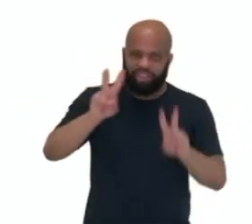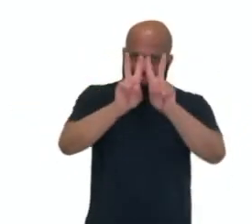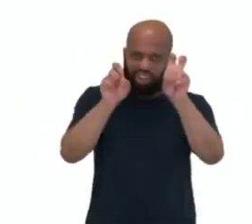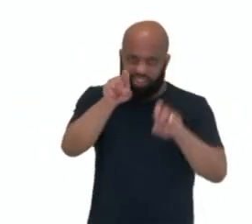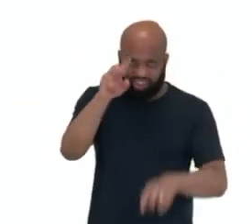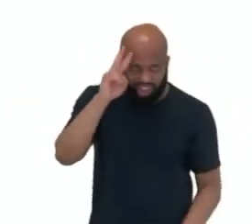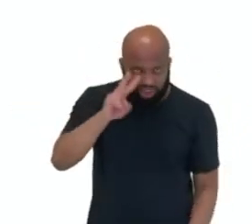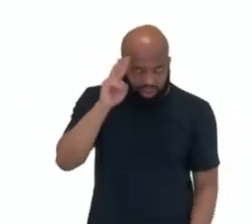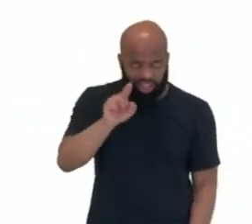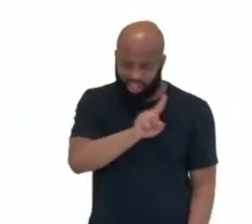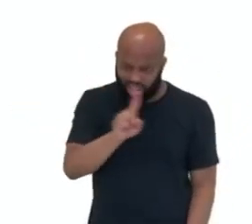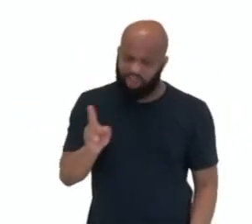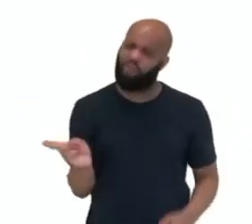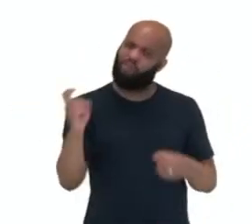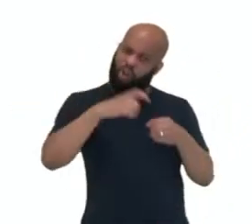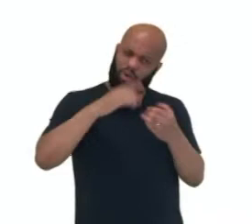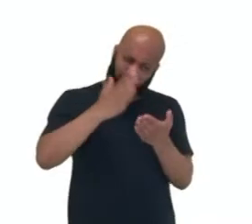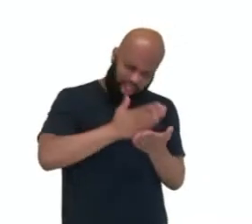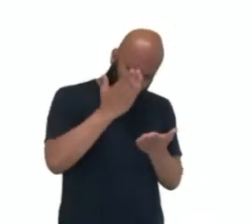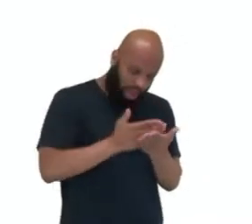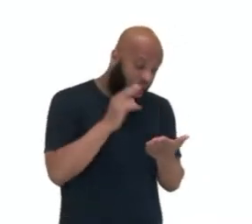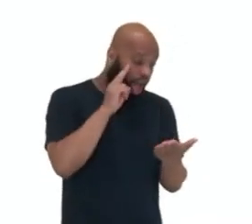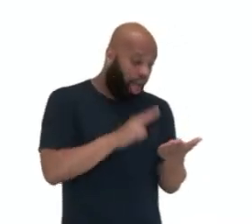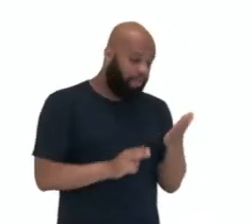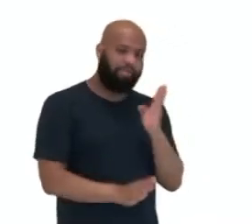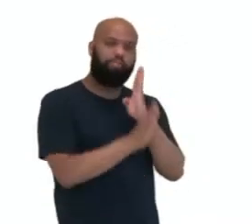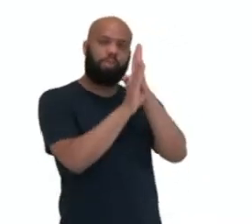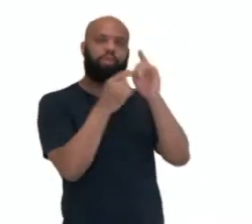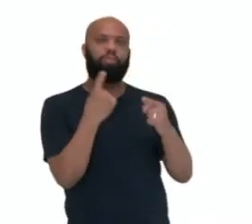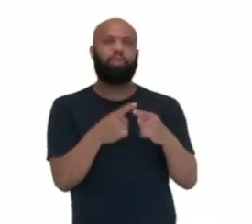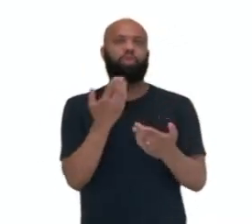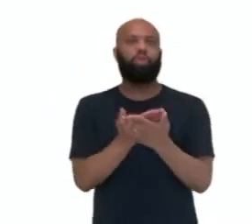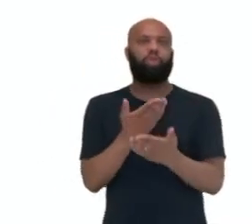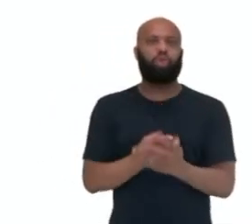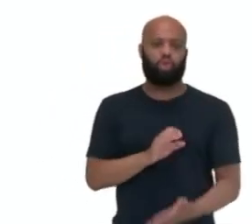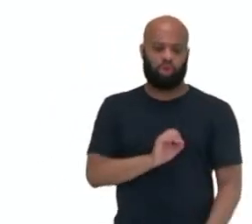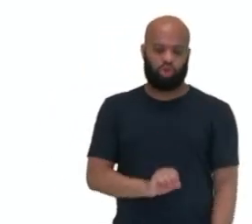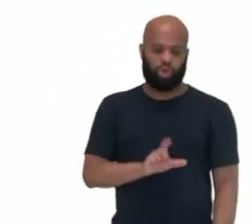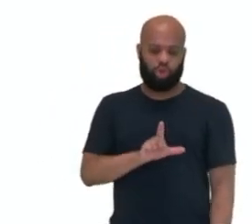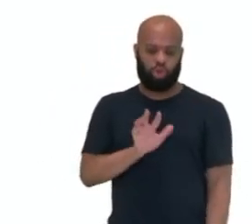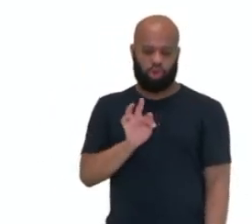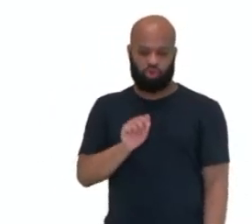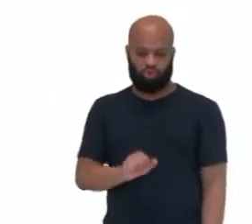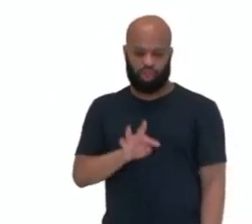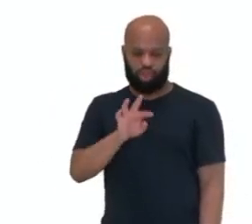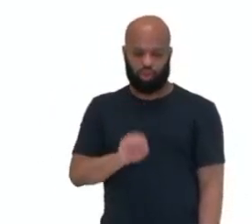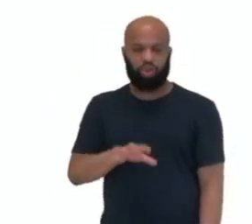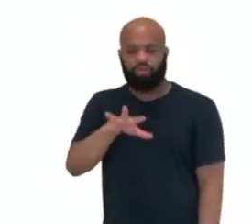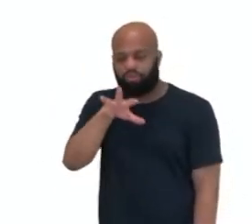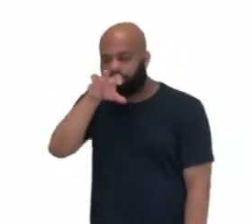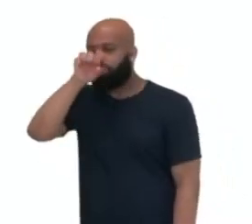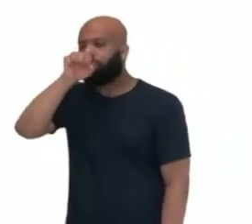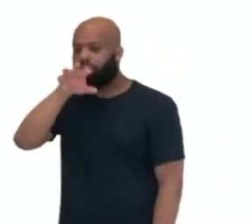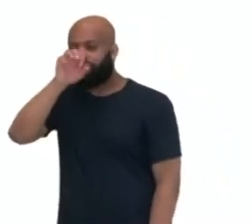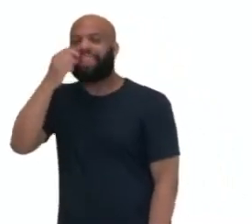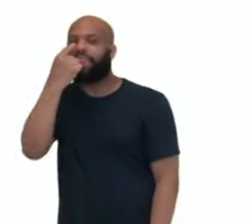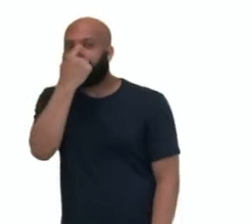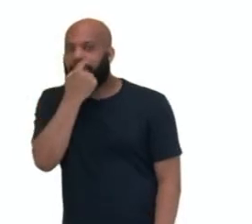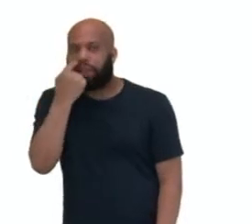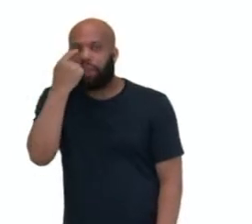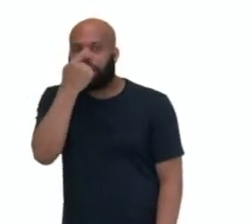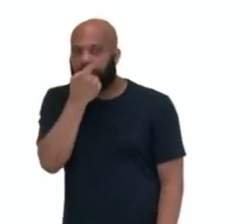algumas páginas. Quando nós falamos de olfato, sentir os cheiros das coisas, o nariz é o